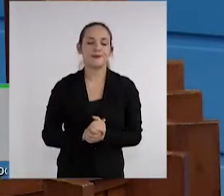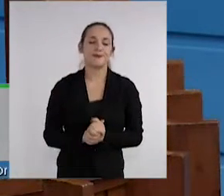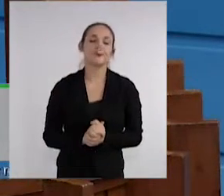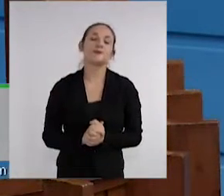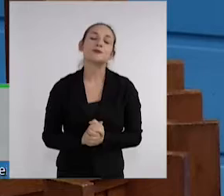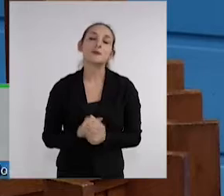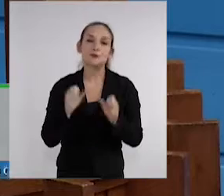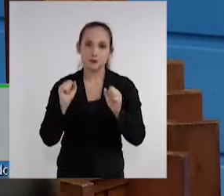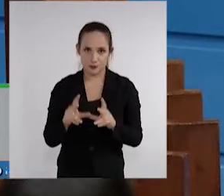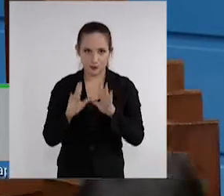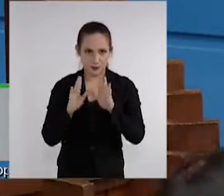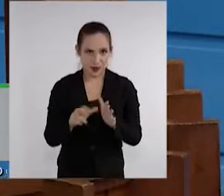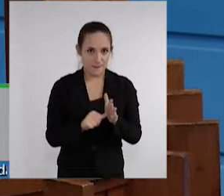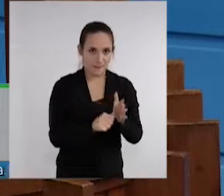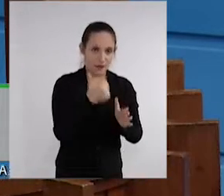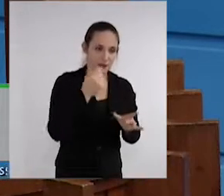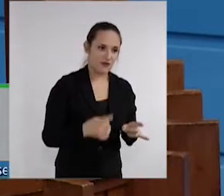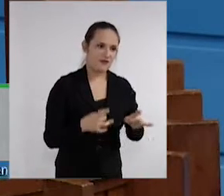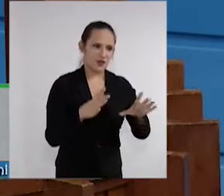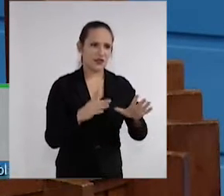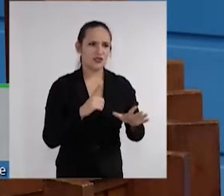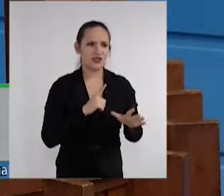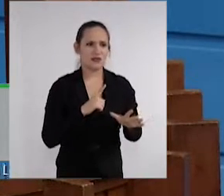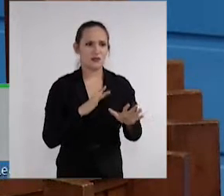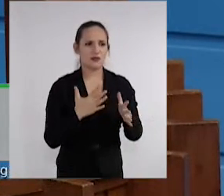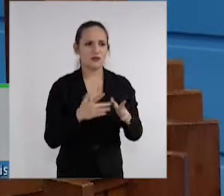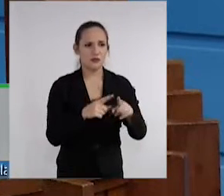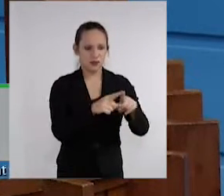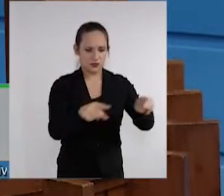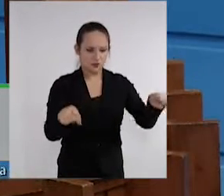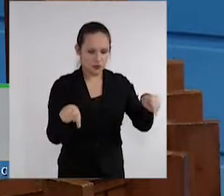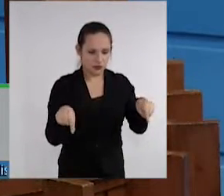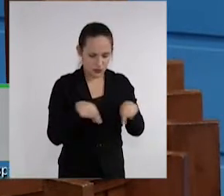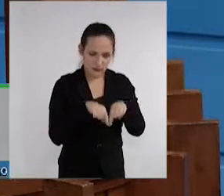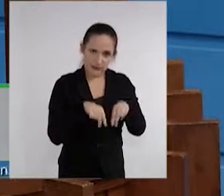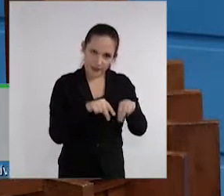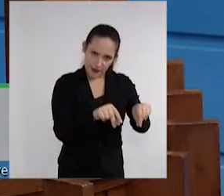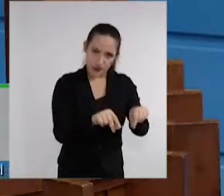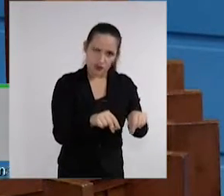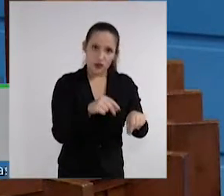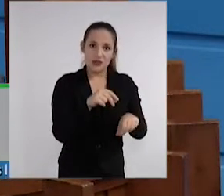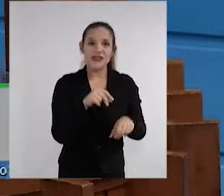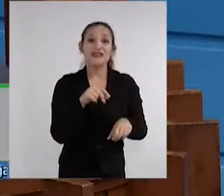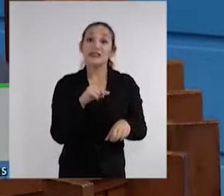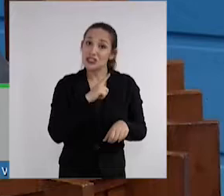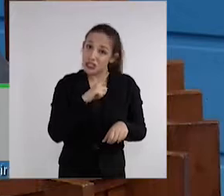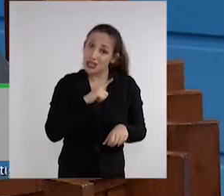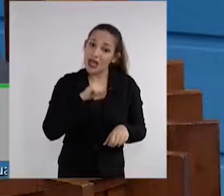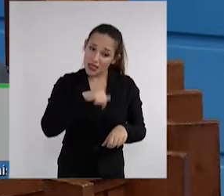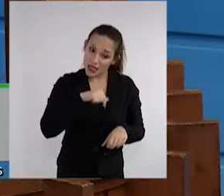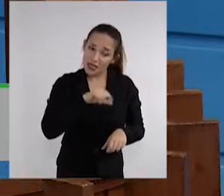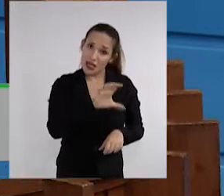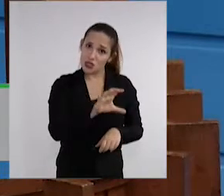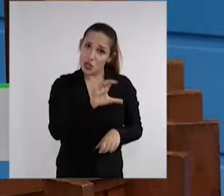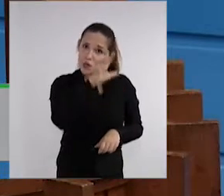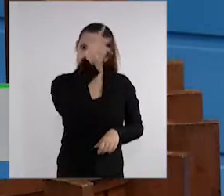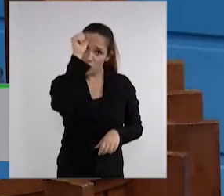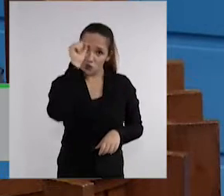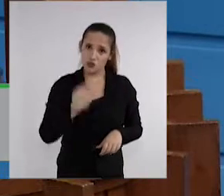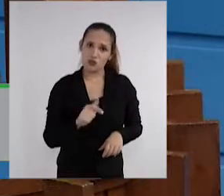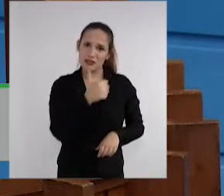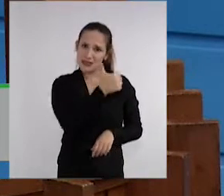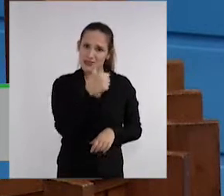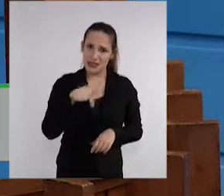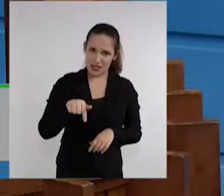colocados no primeiro leilão áreas em 17 municípios do Mato Grosso do Sul. Em 17 municípios que